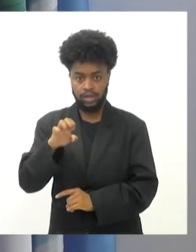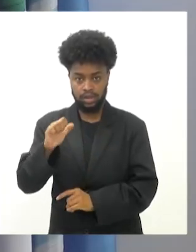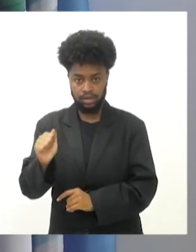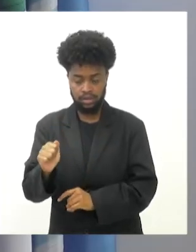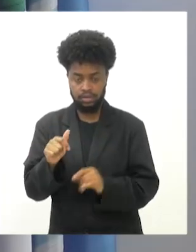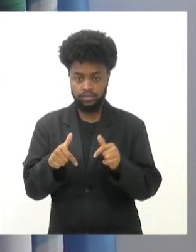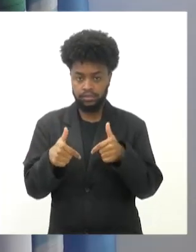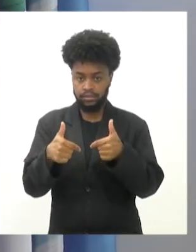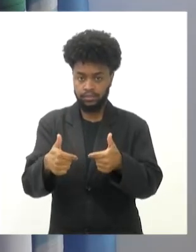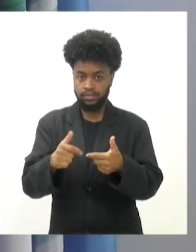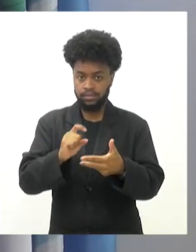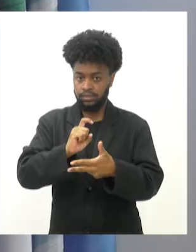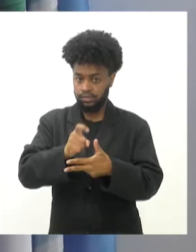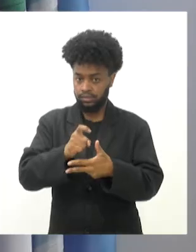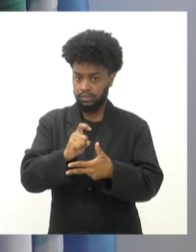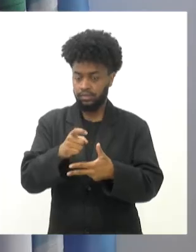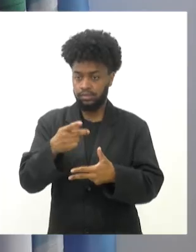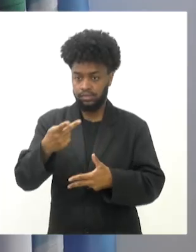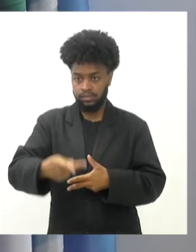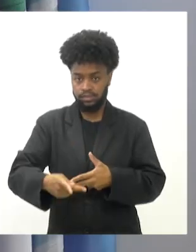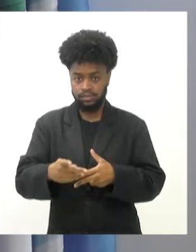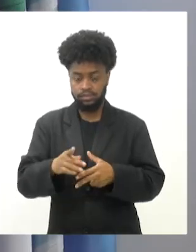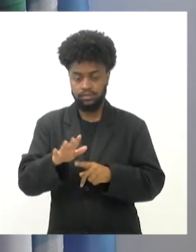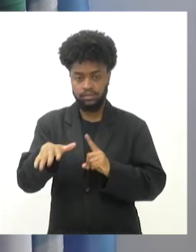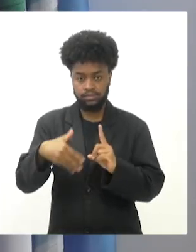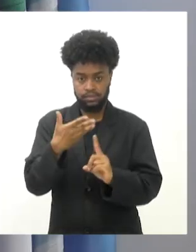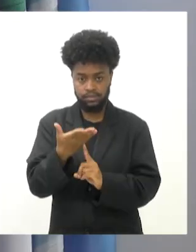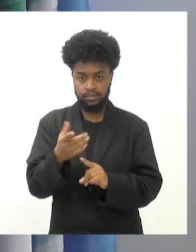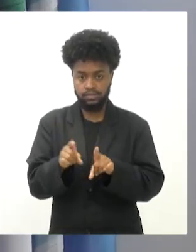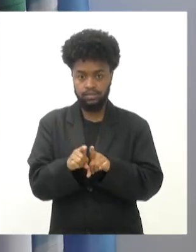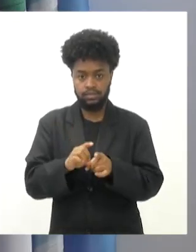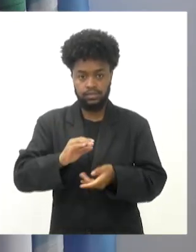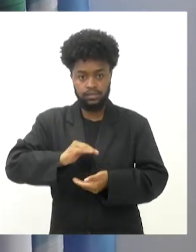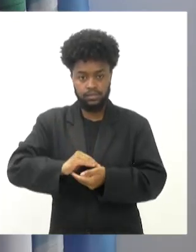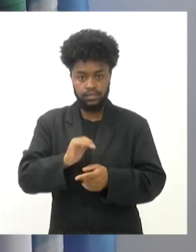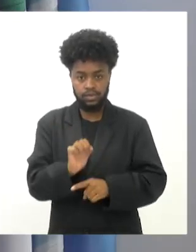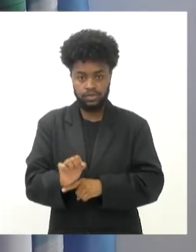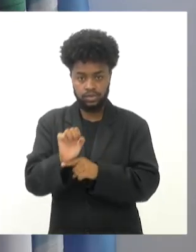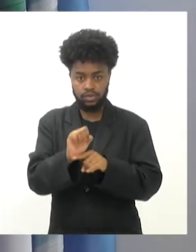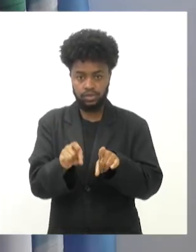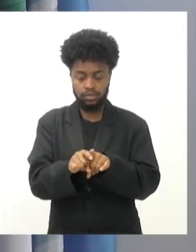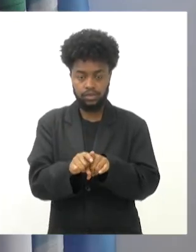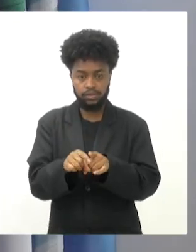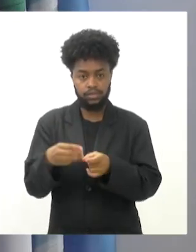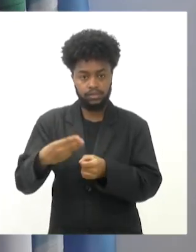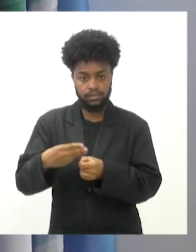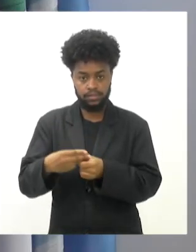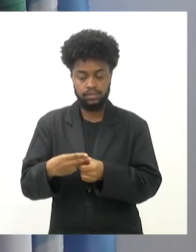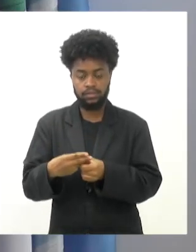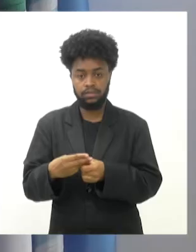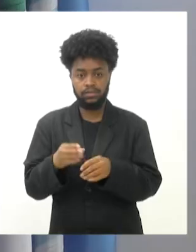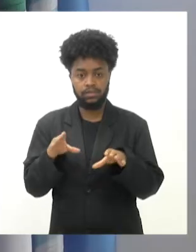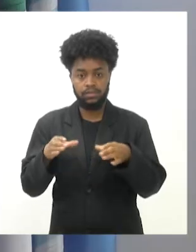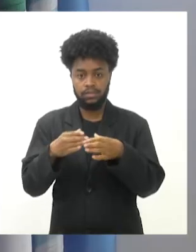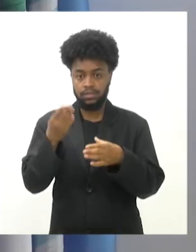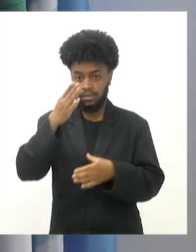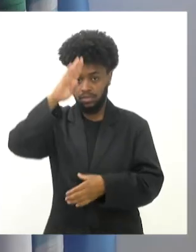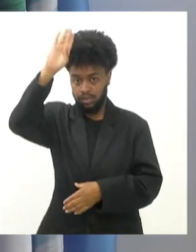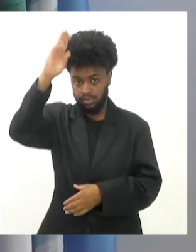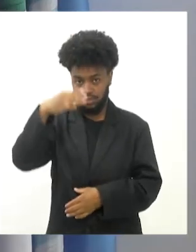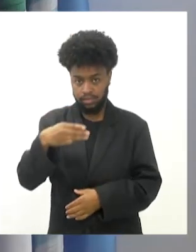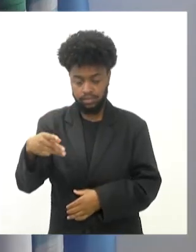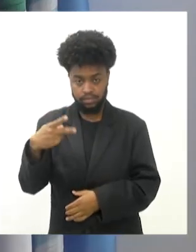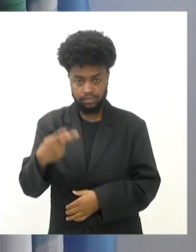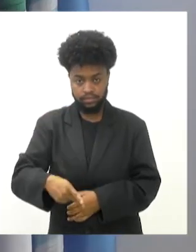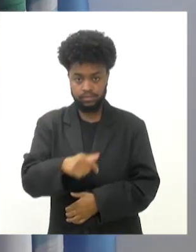Poder Executivo no âmbito do meio ambiente, a Defesa Civil Estadual e Municipal, Corpo de Bombeiros Militar do Estado do